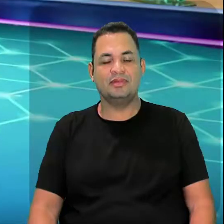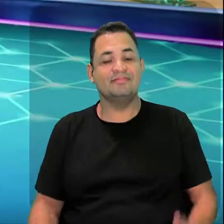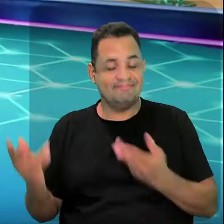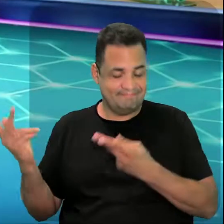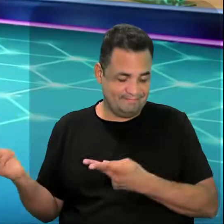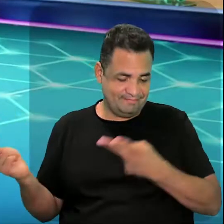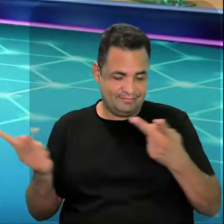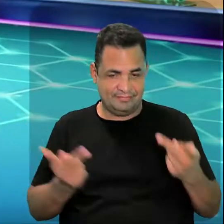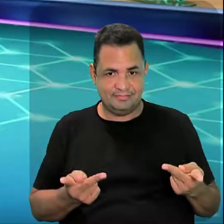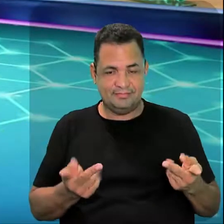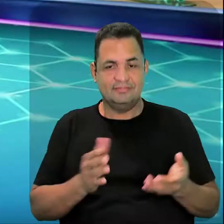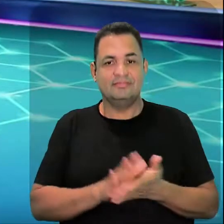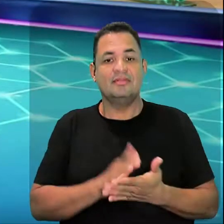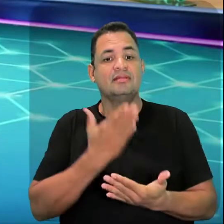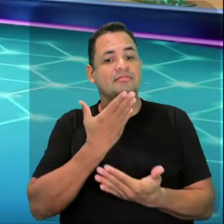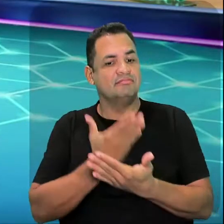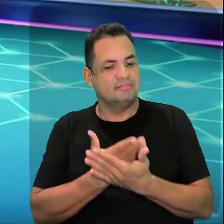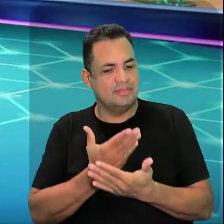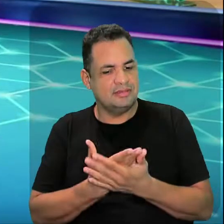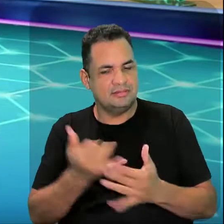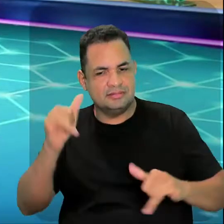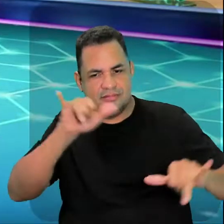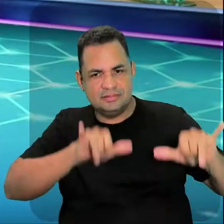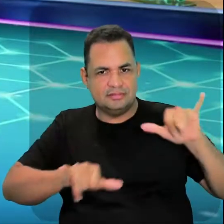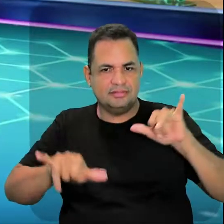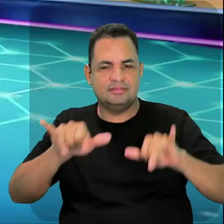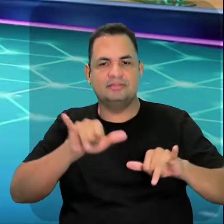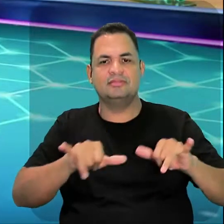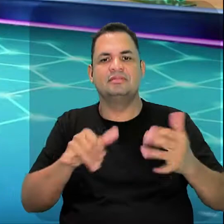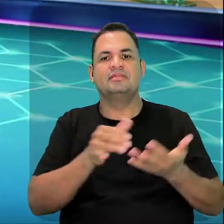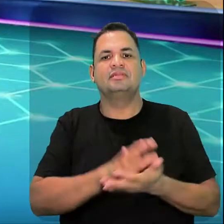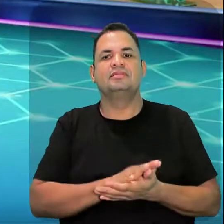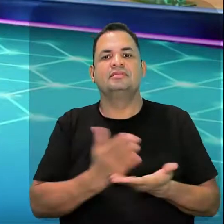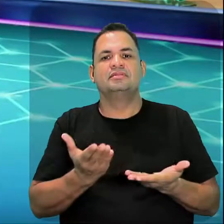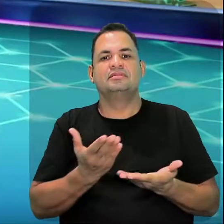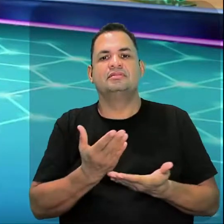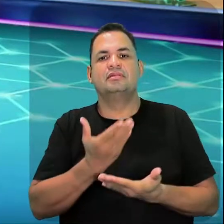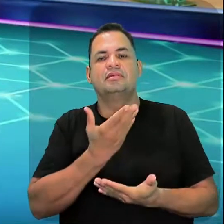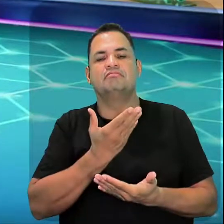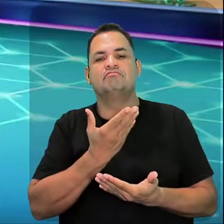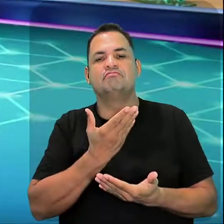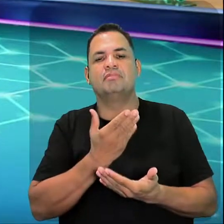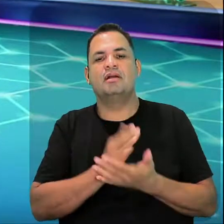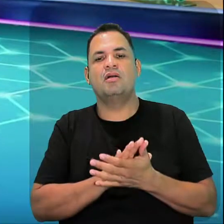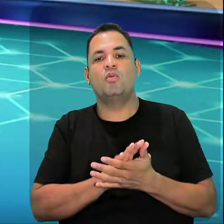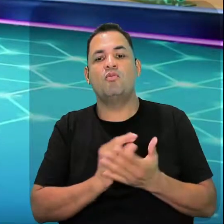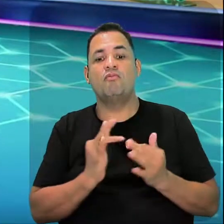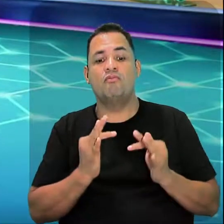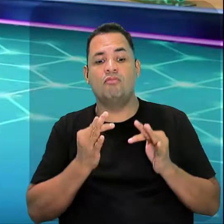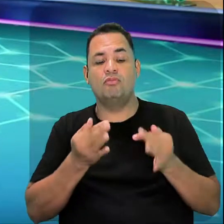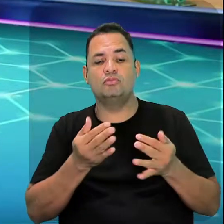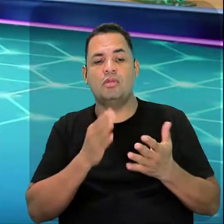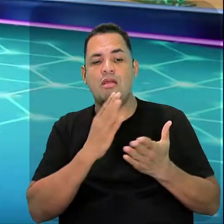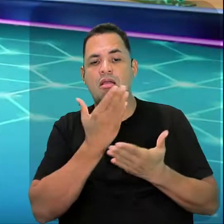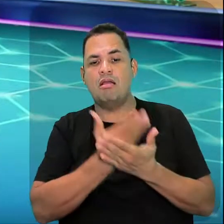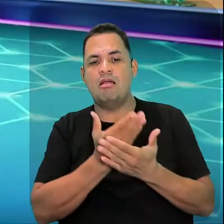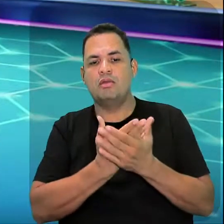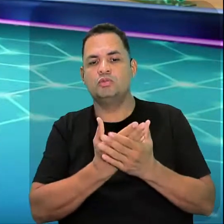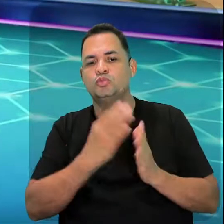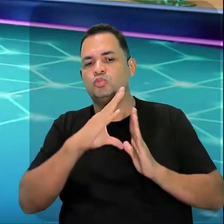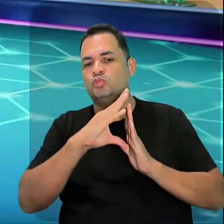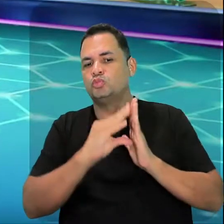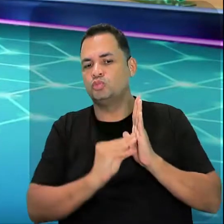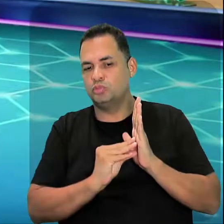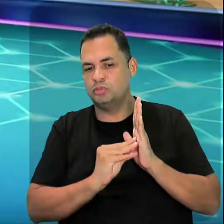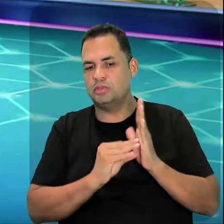Seja bem-vindo a mais uma aula de Química, a nossa última aula de conteúdo da